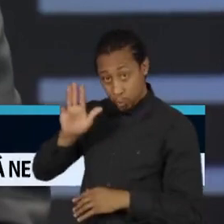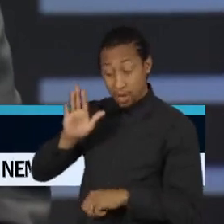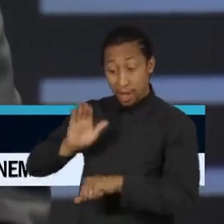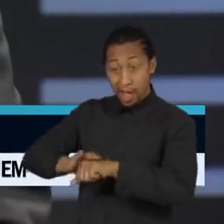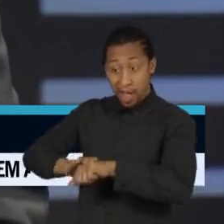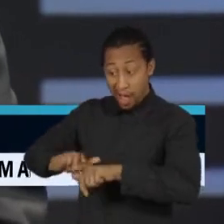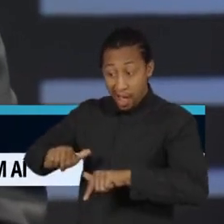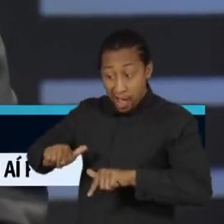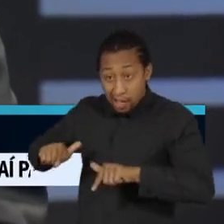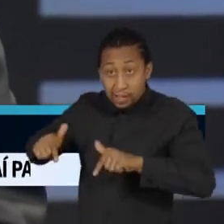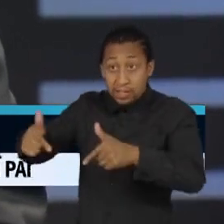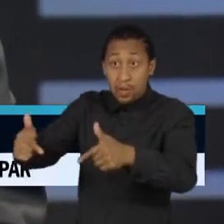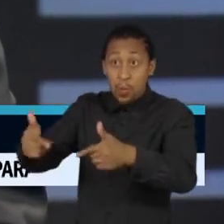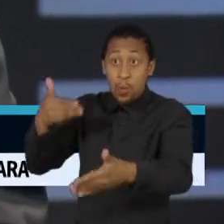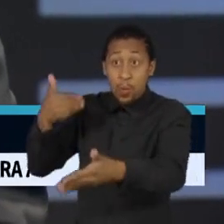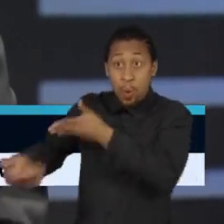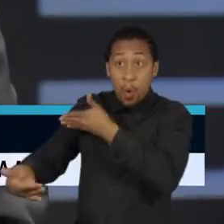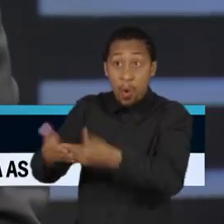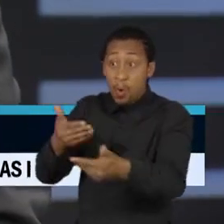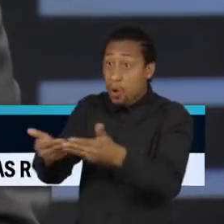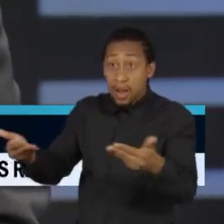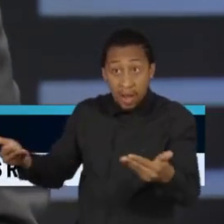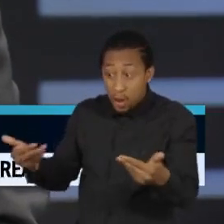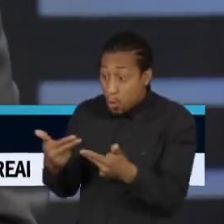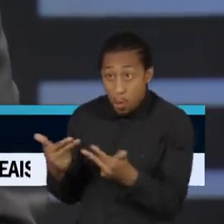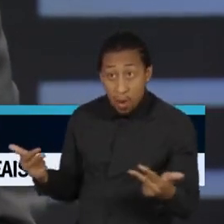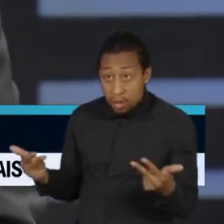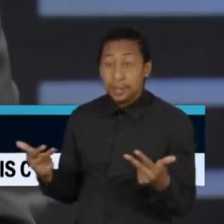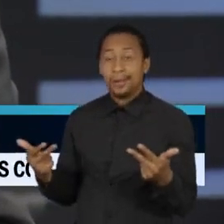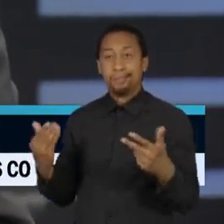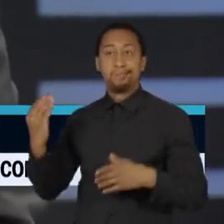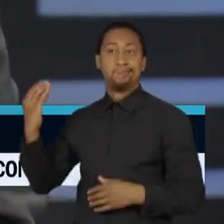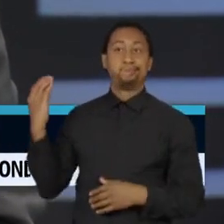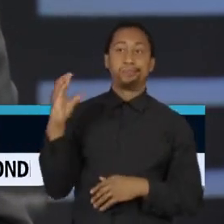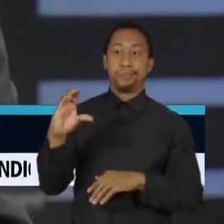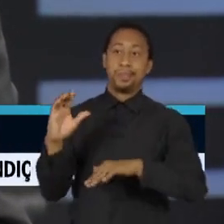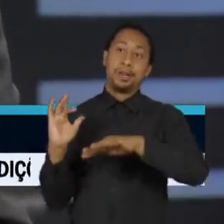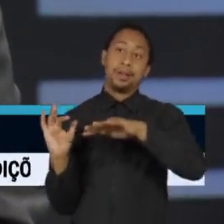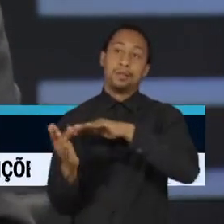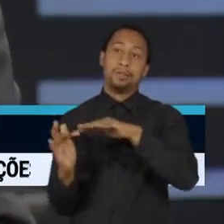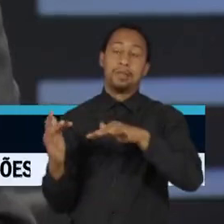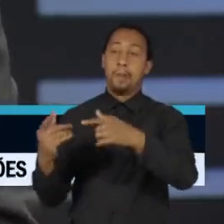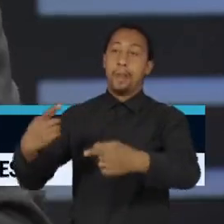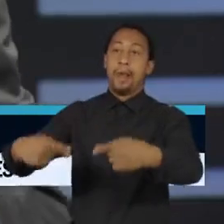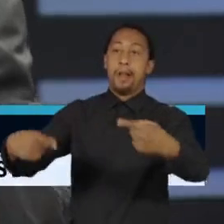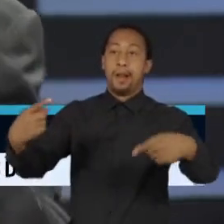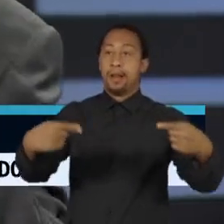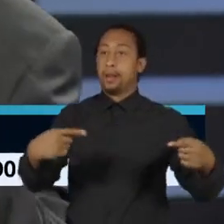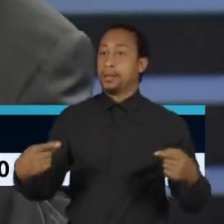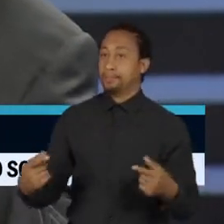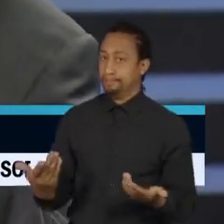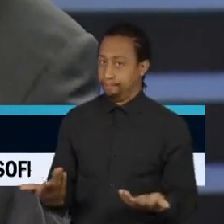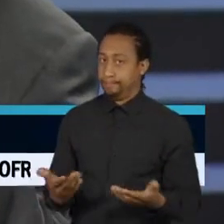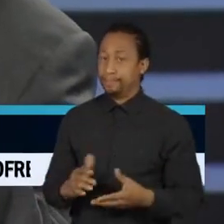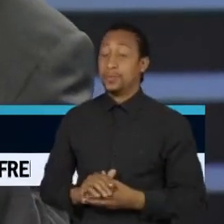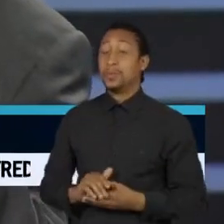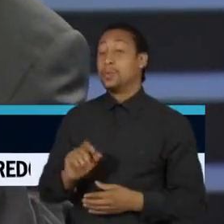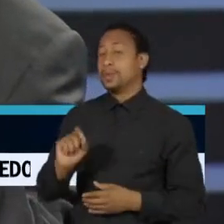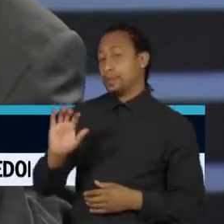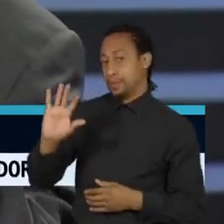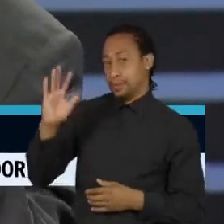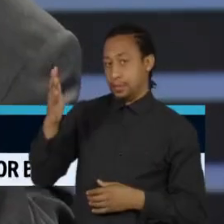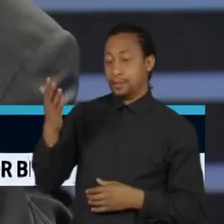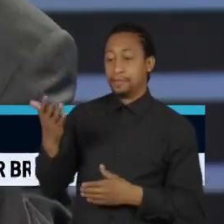virar assunto de redes sociais. Eu tenho a impressão, assim, que é claro que a memória